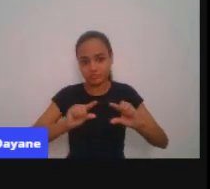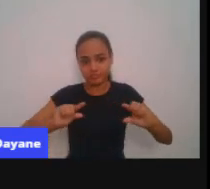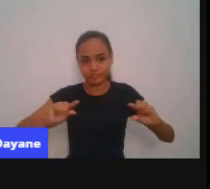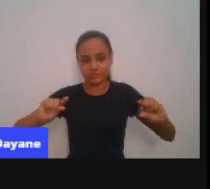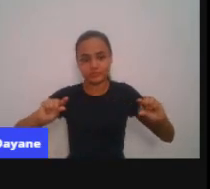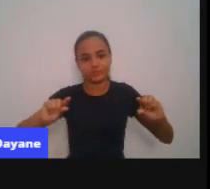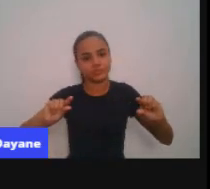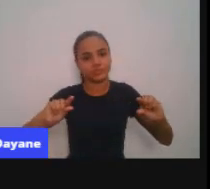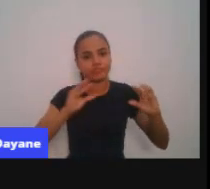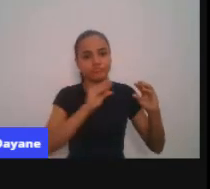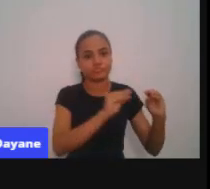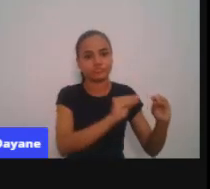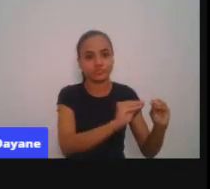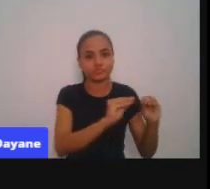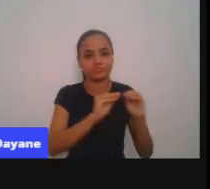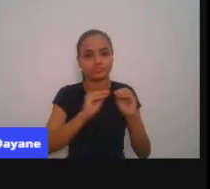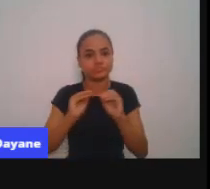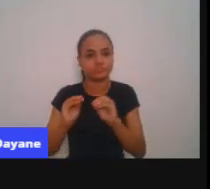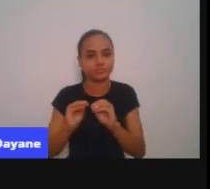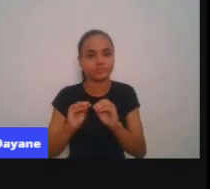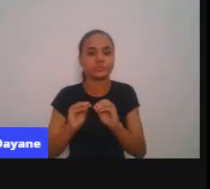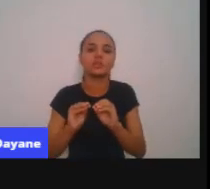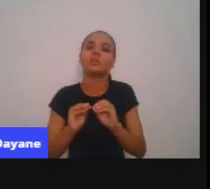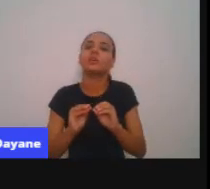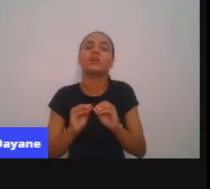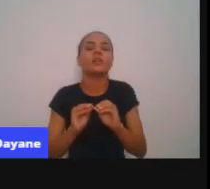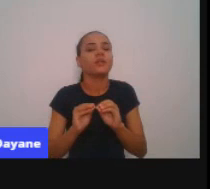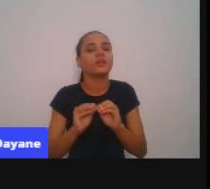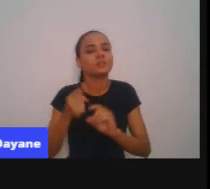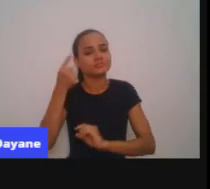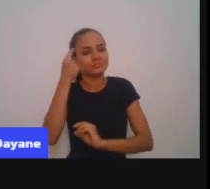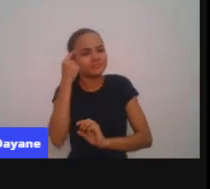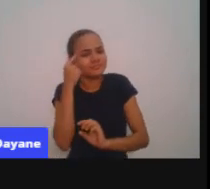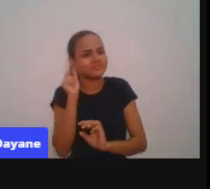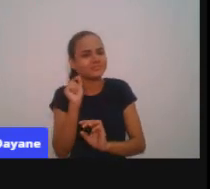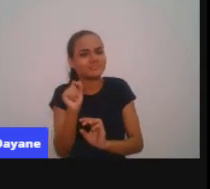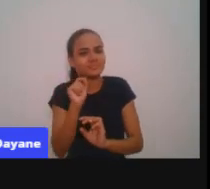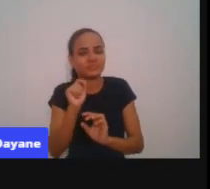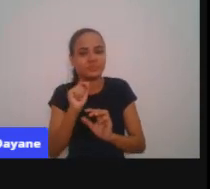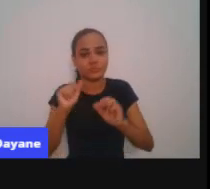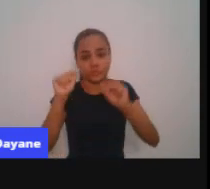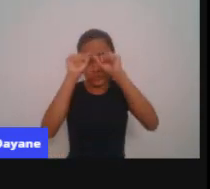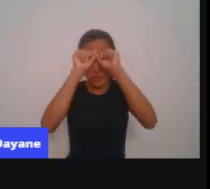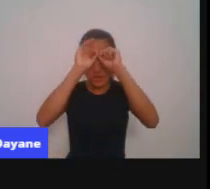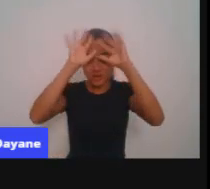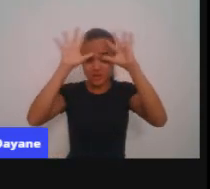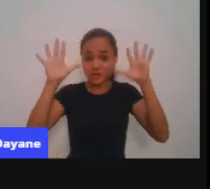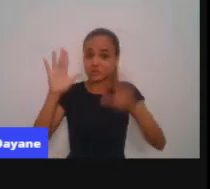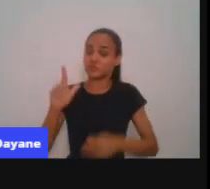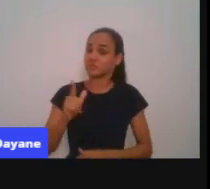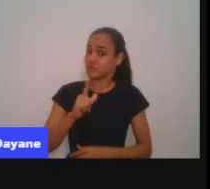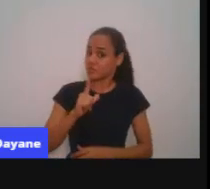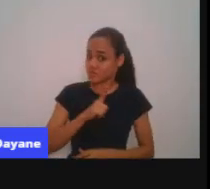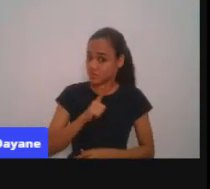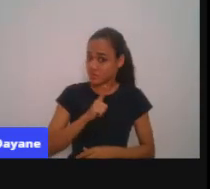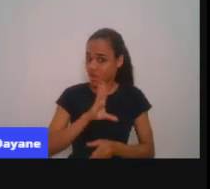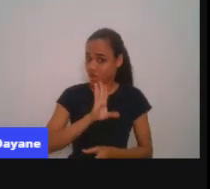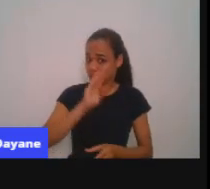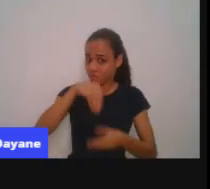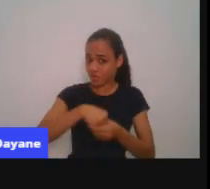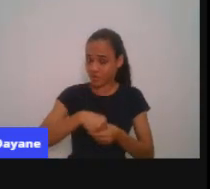pensando na clareza e na objetividade que eles que eles têm para explicar as ferramentas